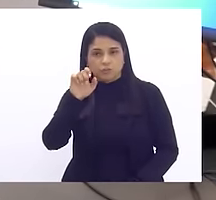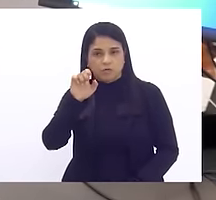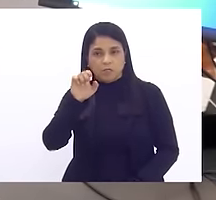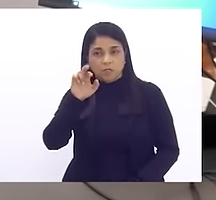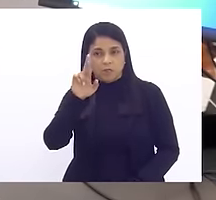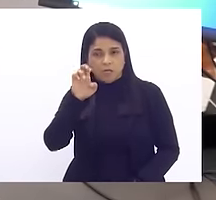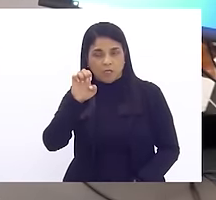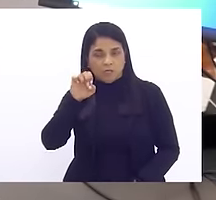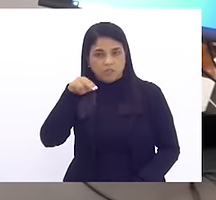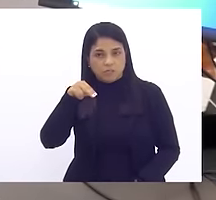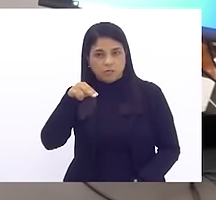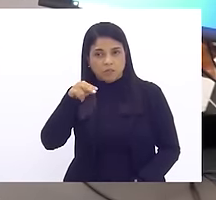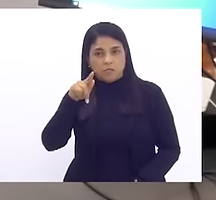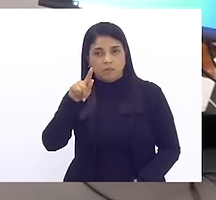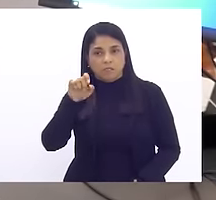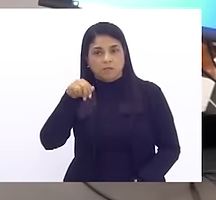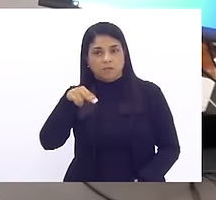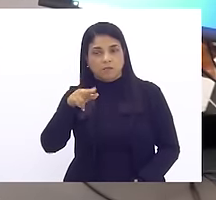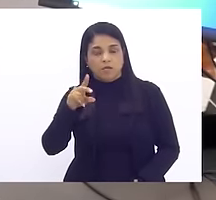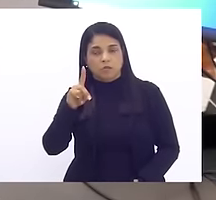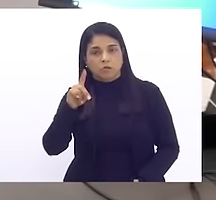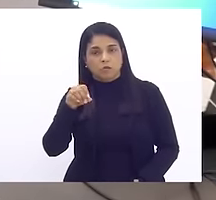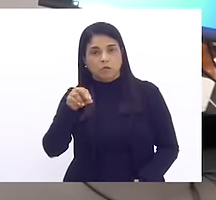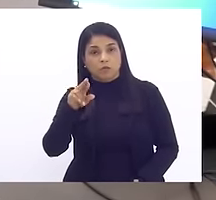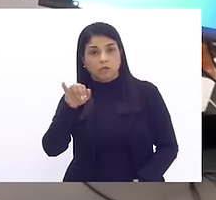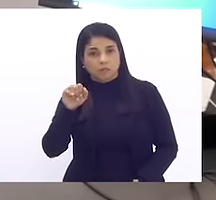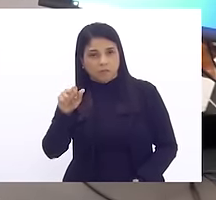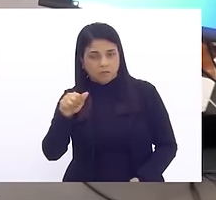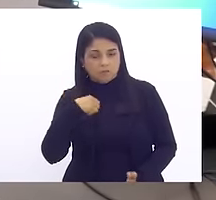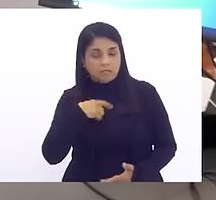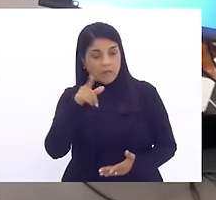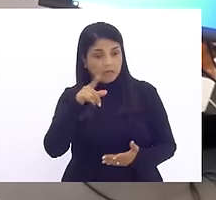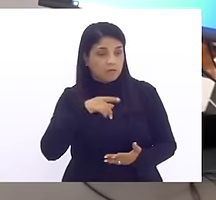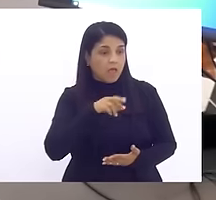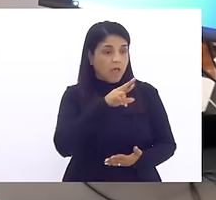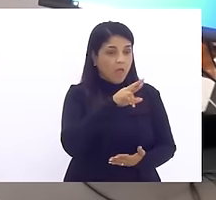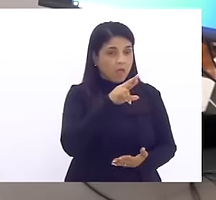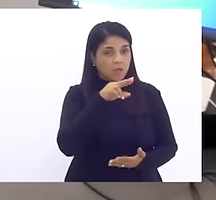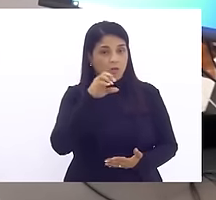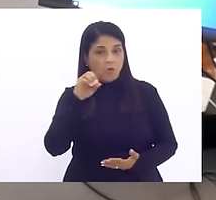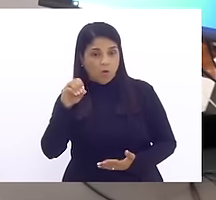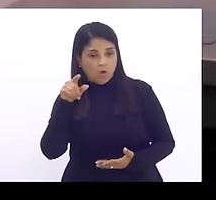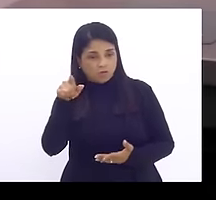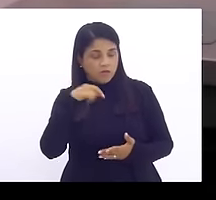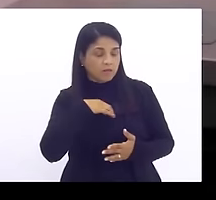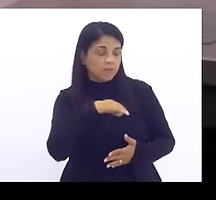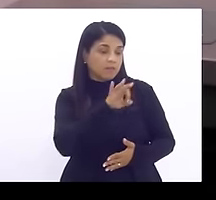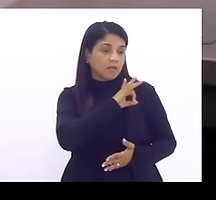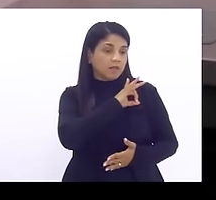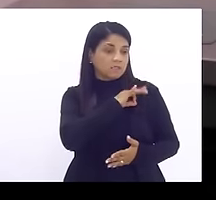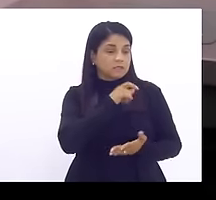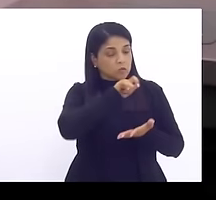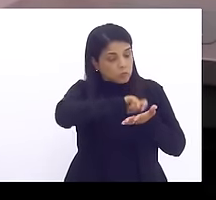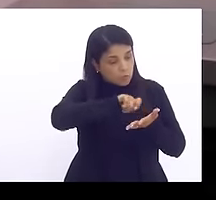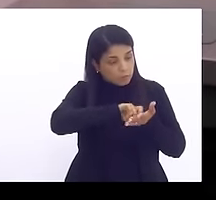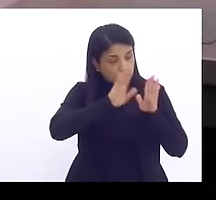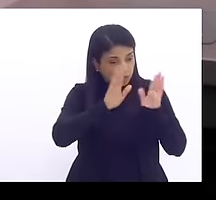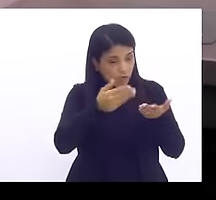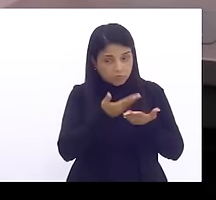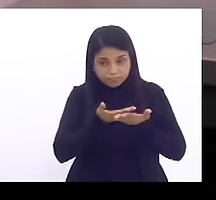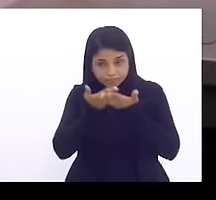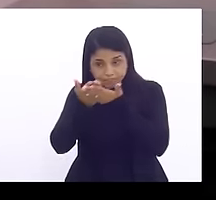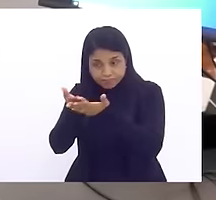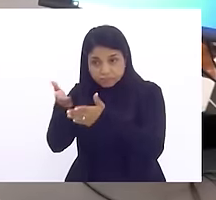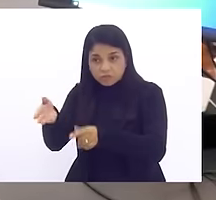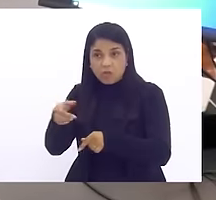e de saber quem foi tá escrito lá no ro pô é só pegar pô vai lá delegacia remete a cópia fulano ou